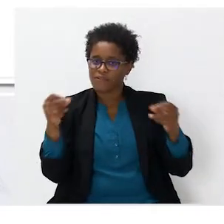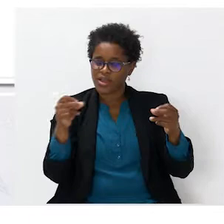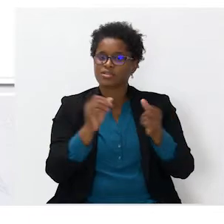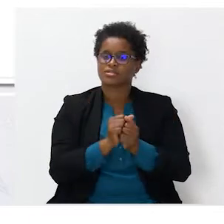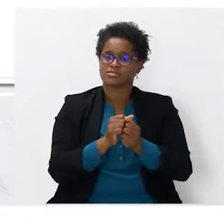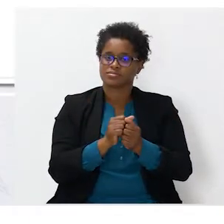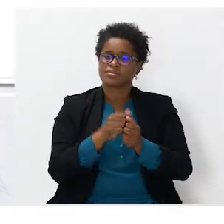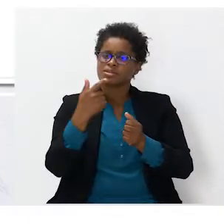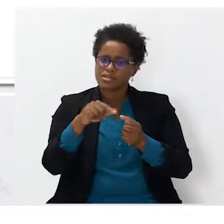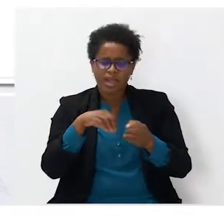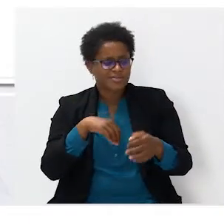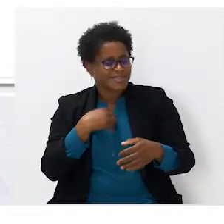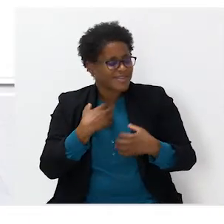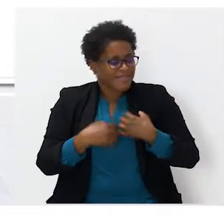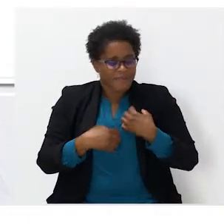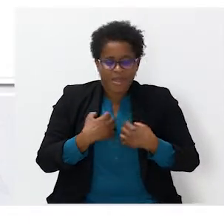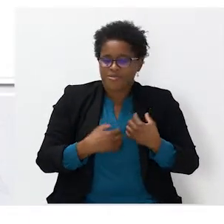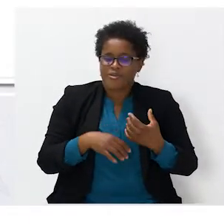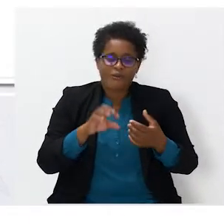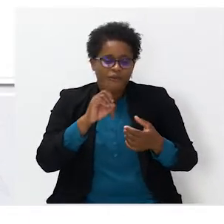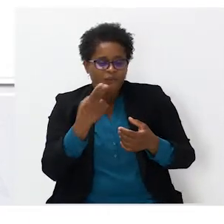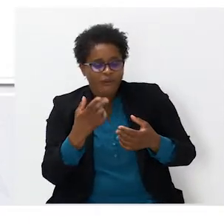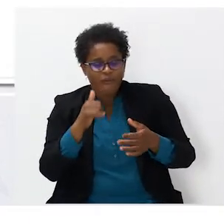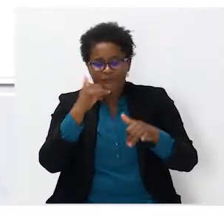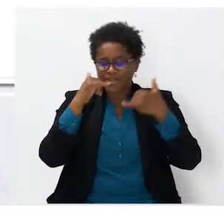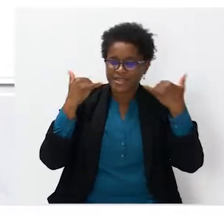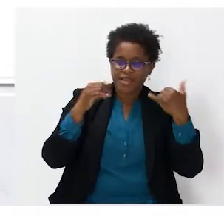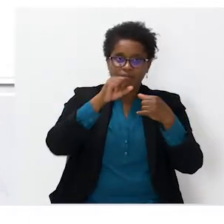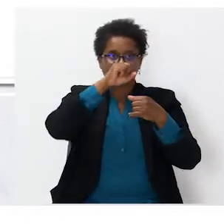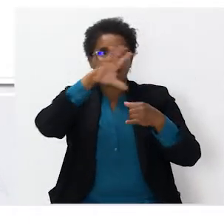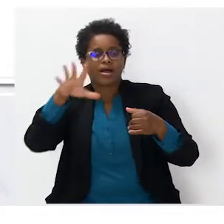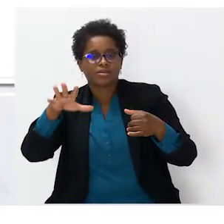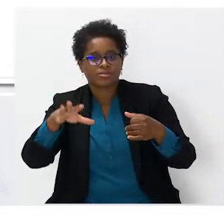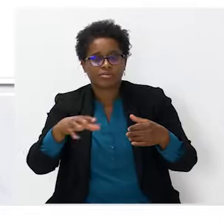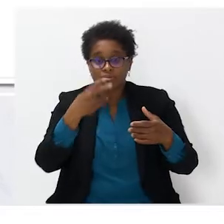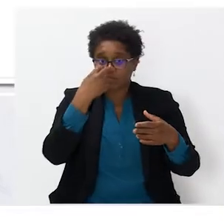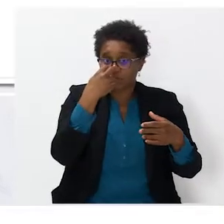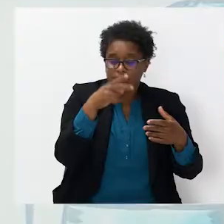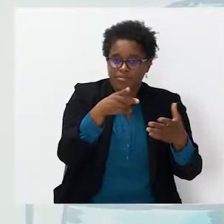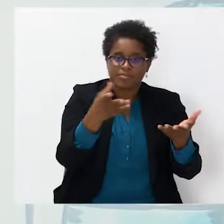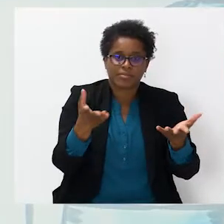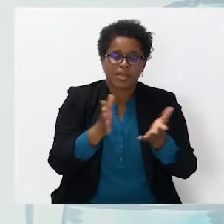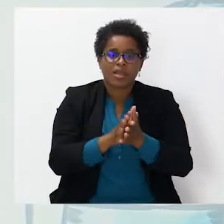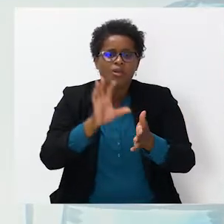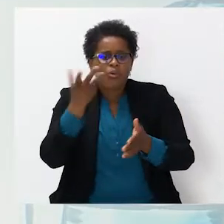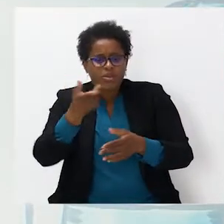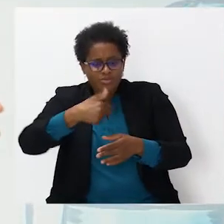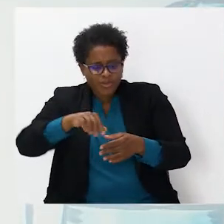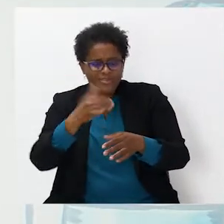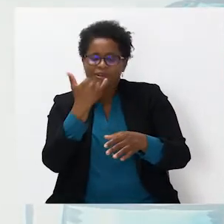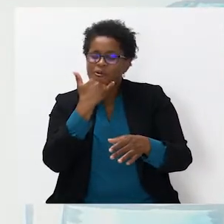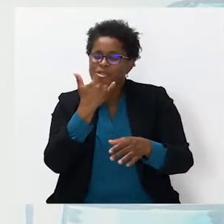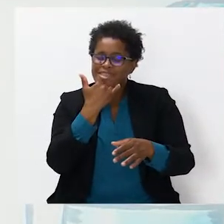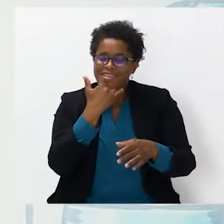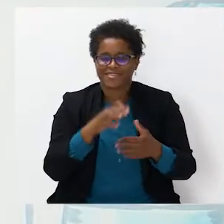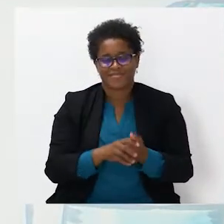expressa sentimentos como felicidade, espanto ou admiração. Quando nós estamos